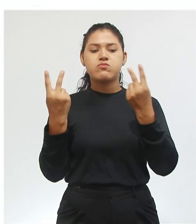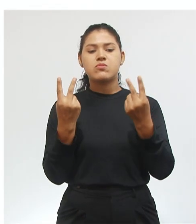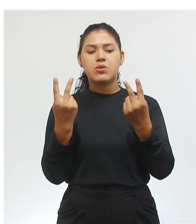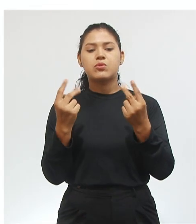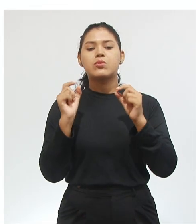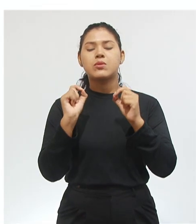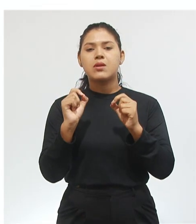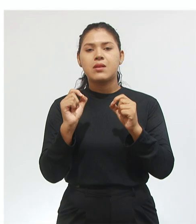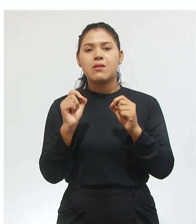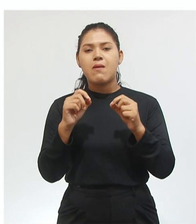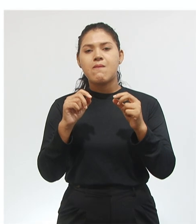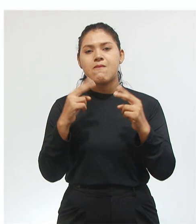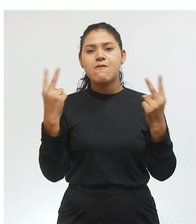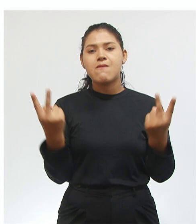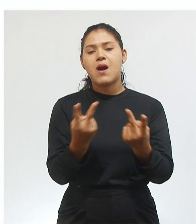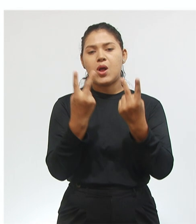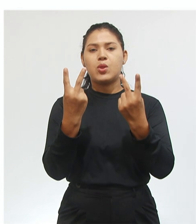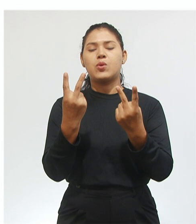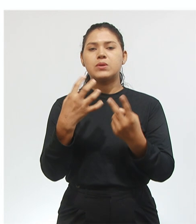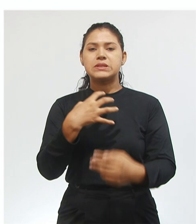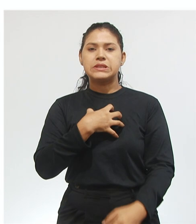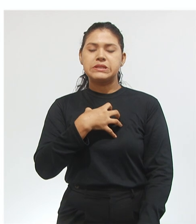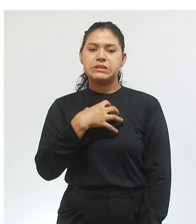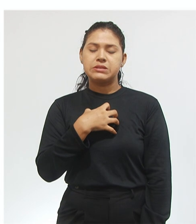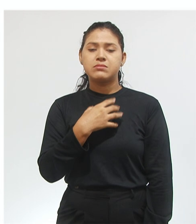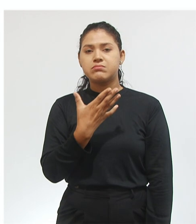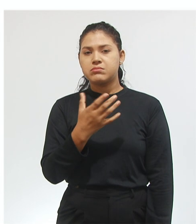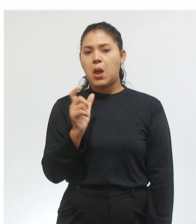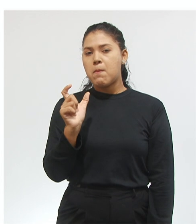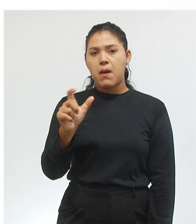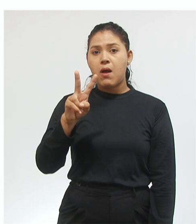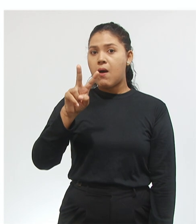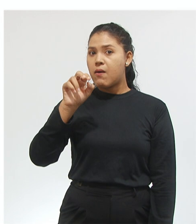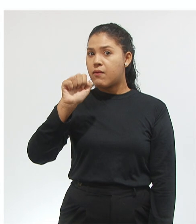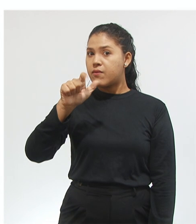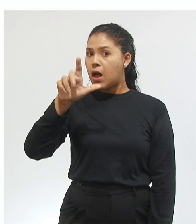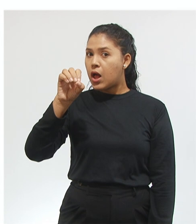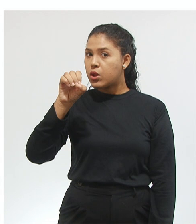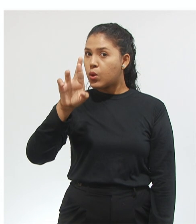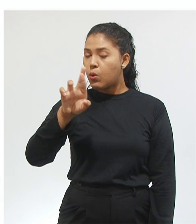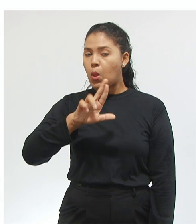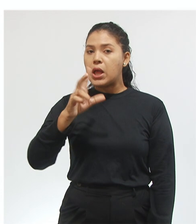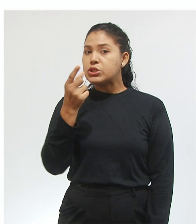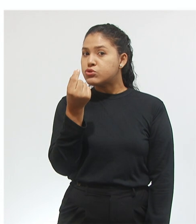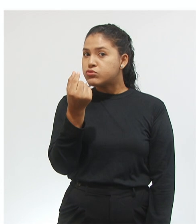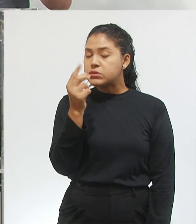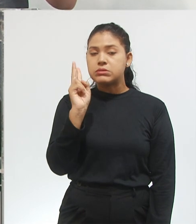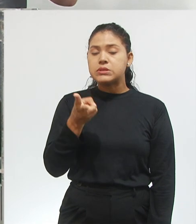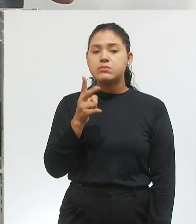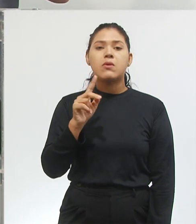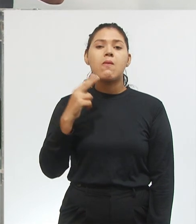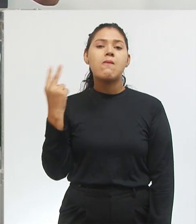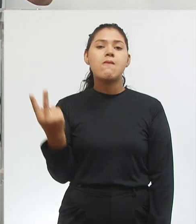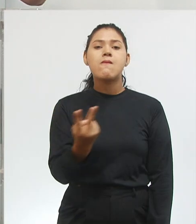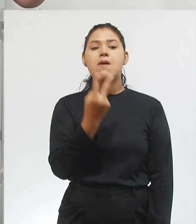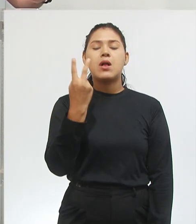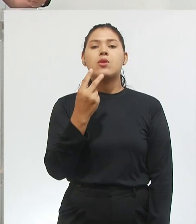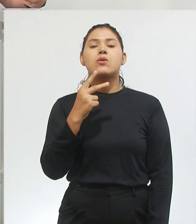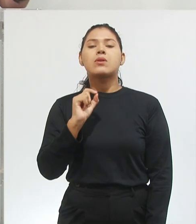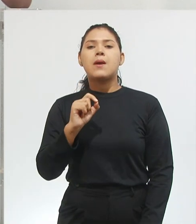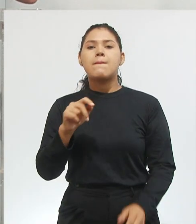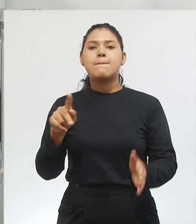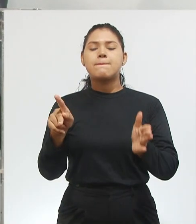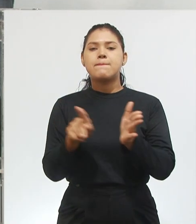essa questão do valor dela e quando eu falo de valor mais uma vez eu não estou falando do valor financeiro mas do valor agregado